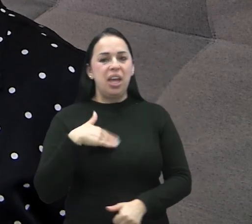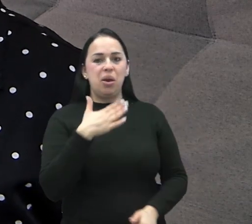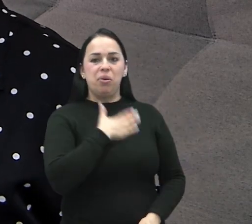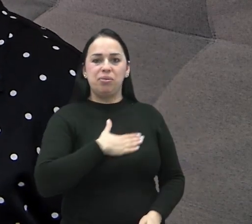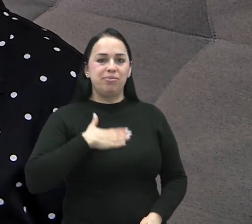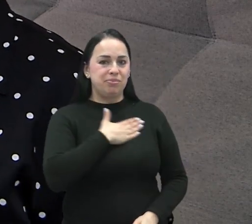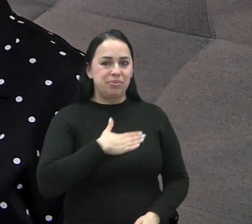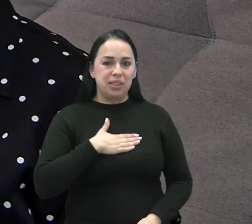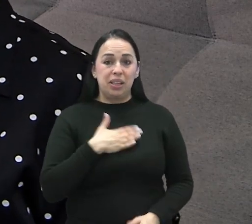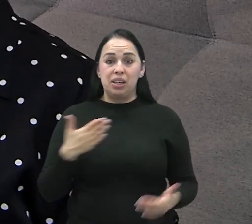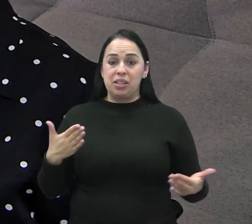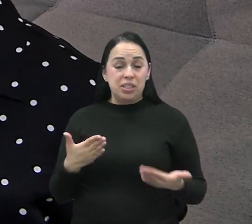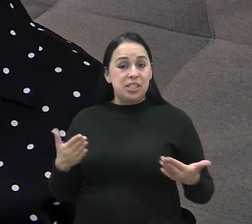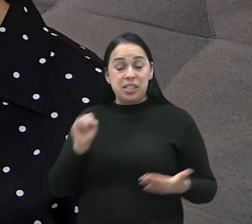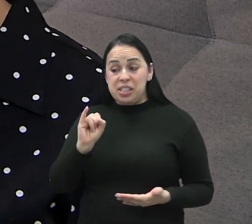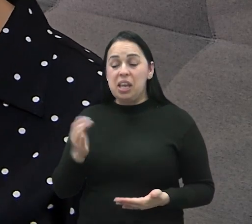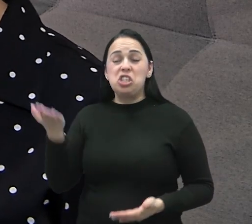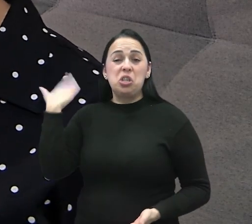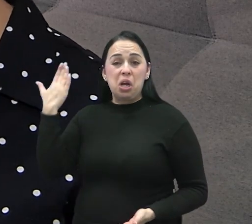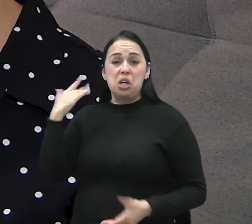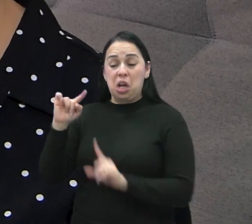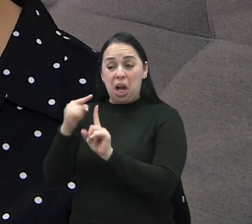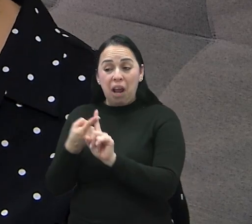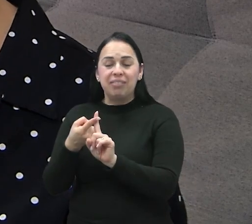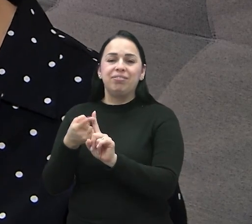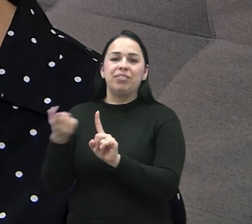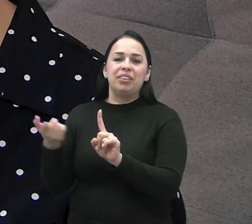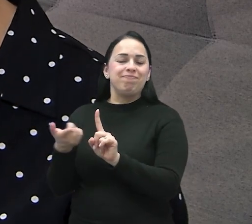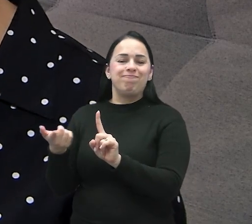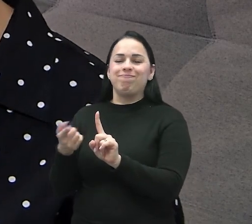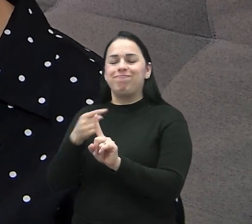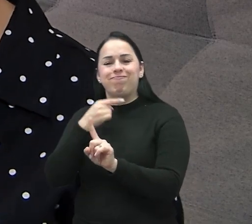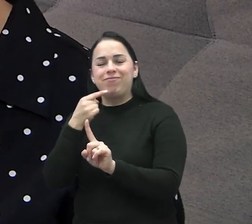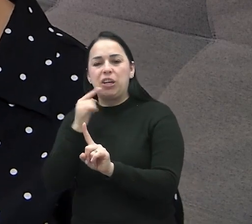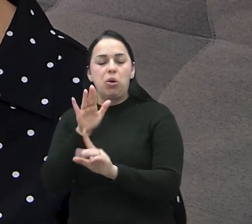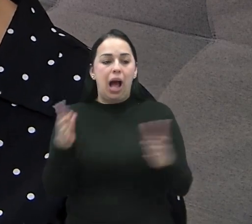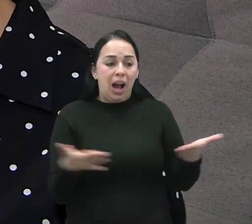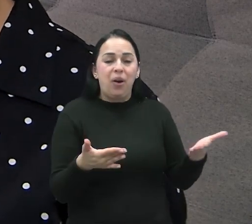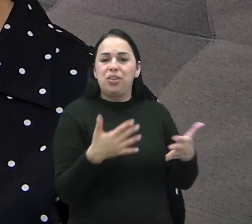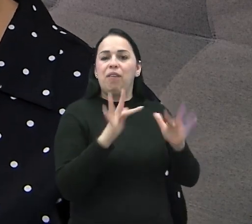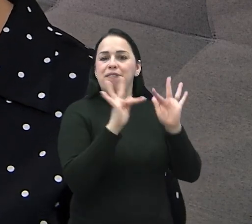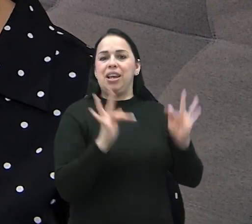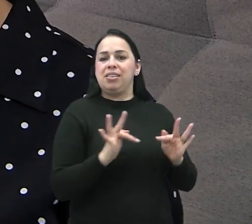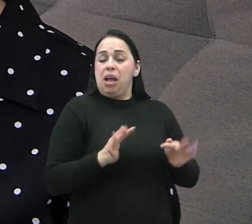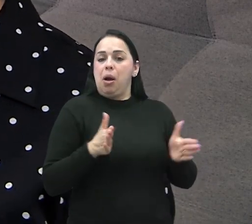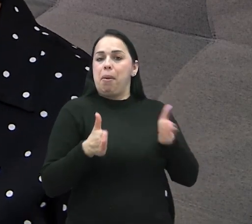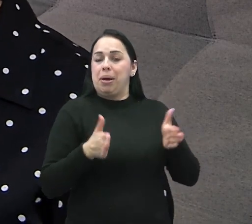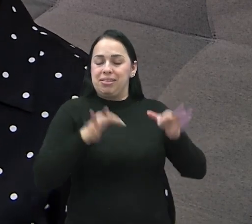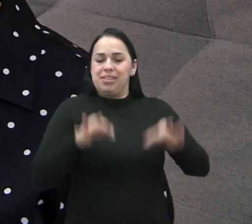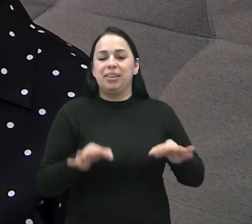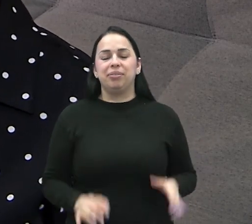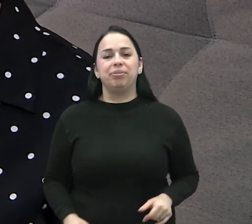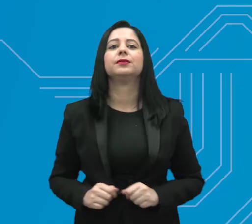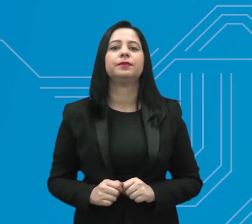feito mais jovem. Eu acredito que eu, pelo menos, não seria a mãe que eu sou se eu tivesse sido mãe mais cedo. Eu estou muito mais feliz agora e tenho certeza que, assim, era